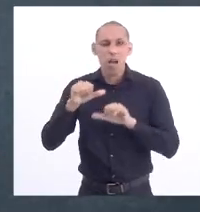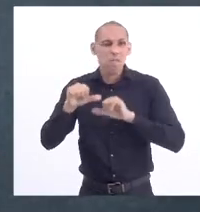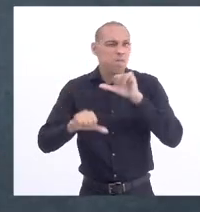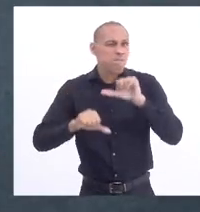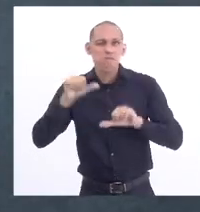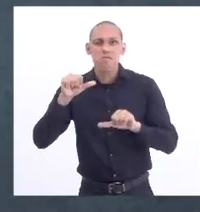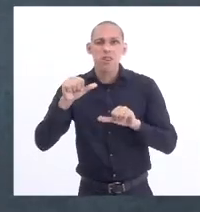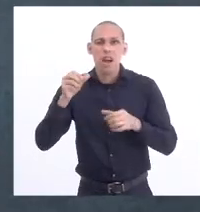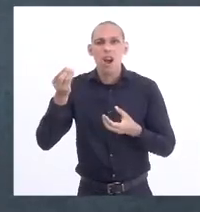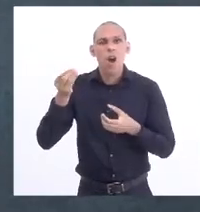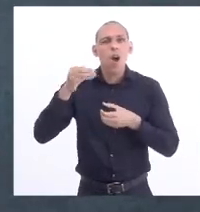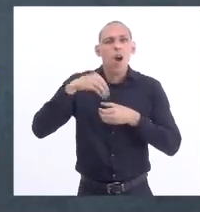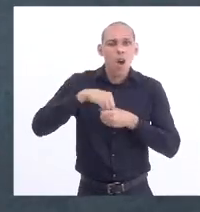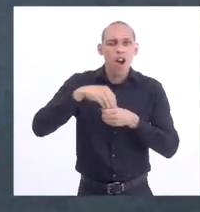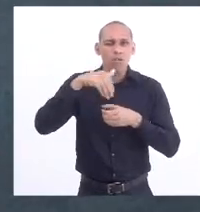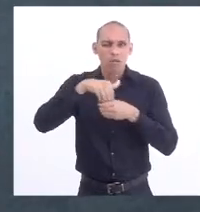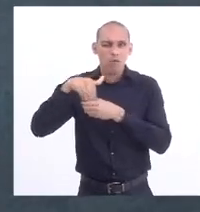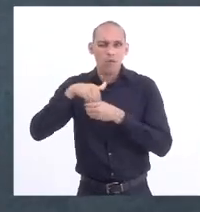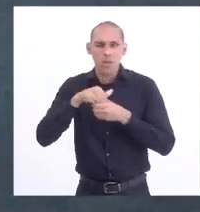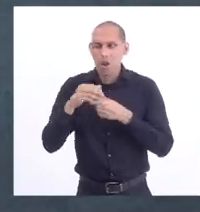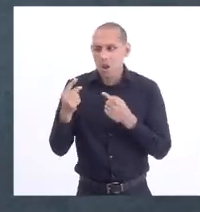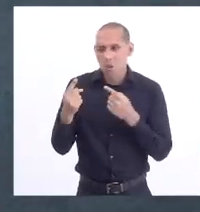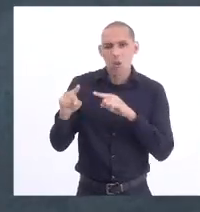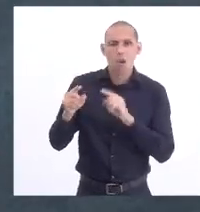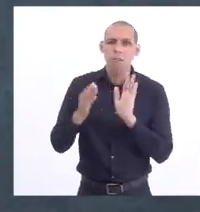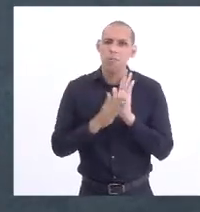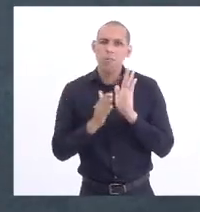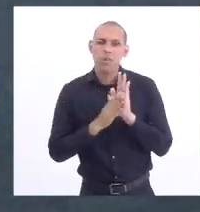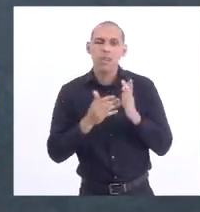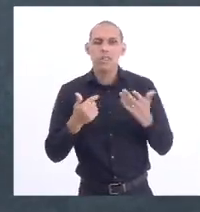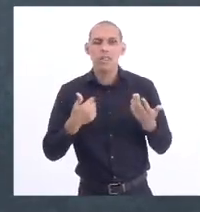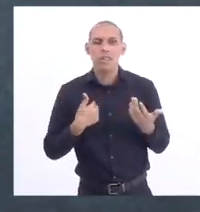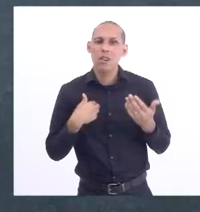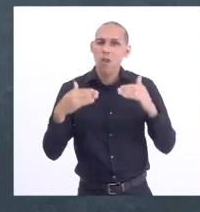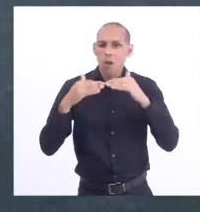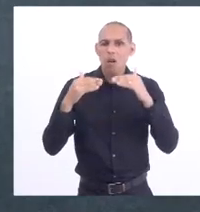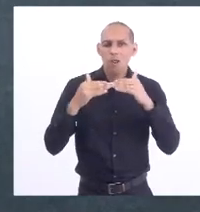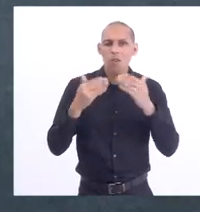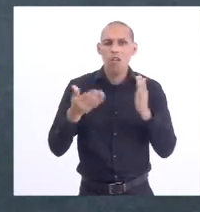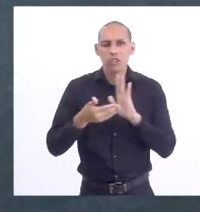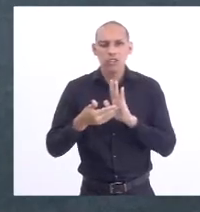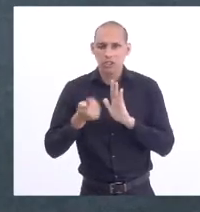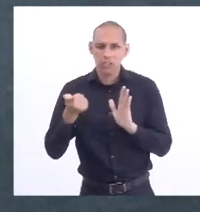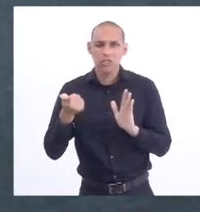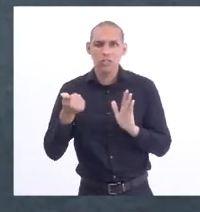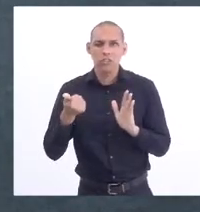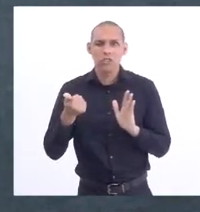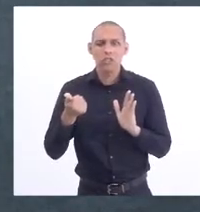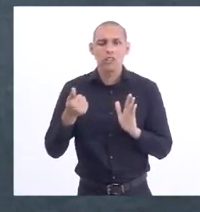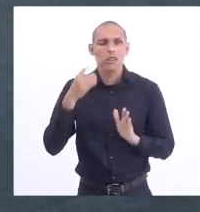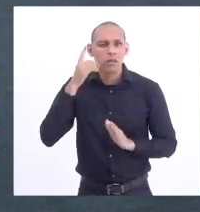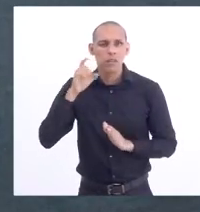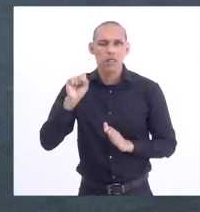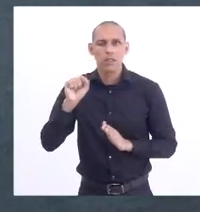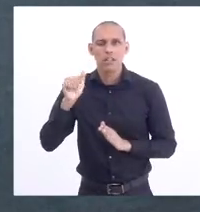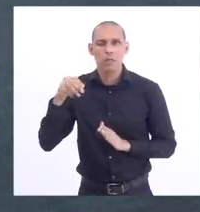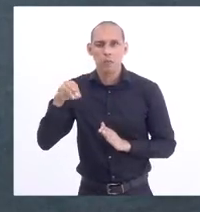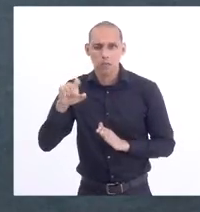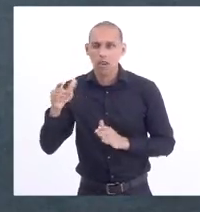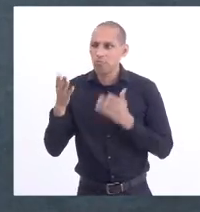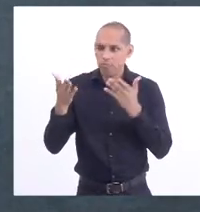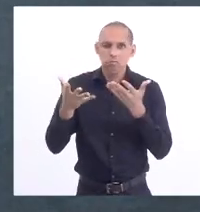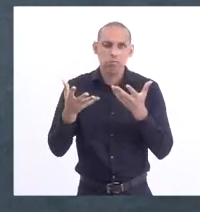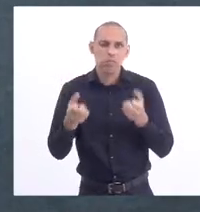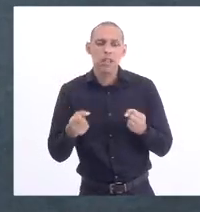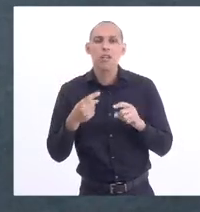ser colocado em votação mesmo contra a proposta dele. Então, nesse sentido, eu queria dizer que eu concordo com a retirada do Samuel Malafaia, com o vosso deferimento, e